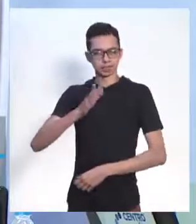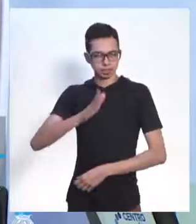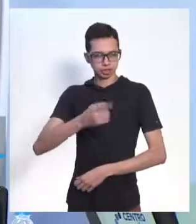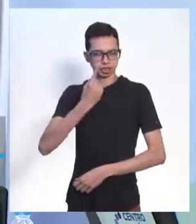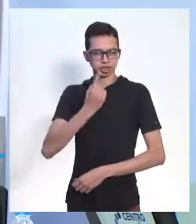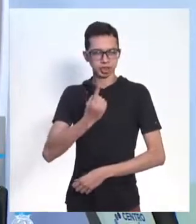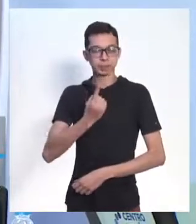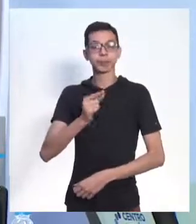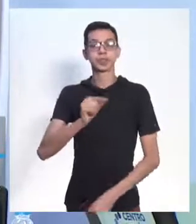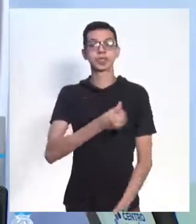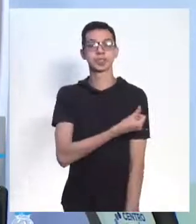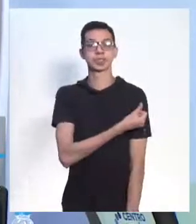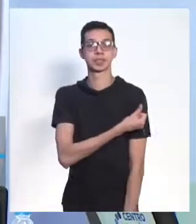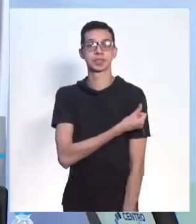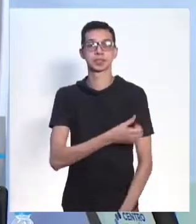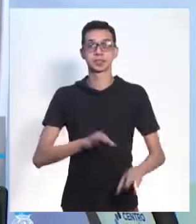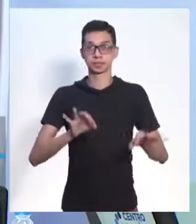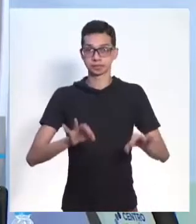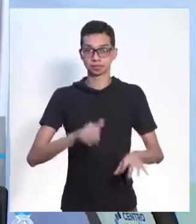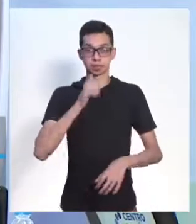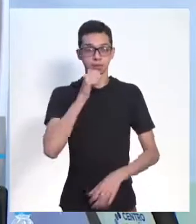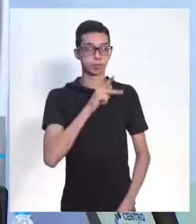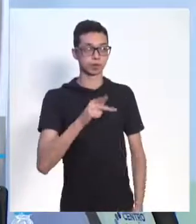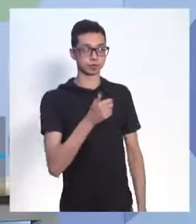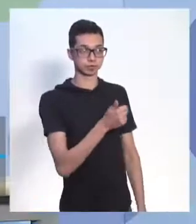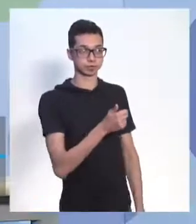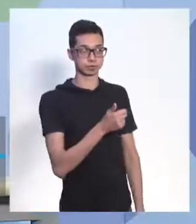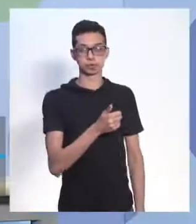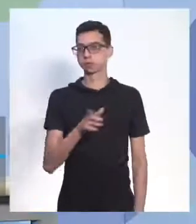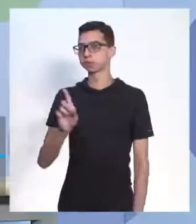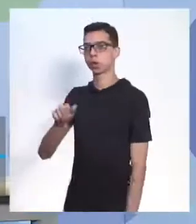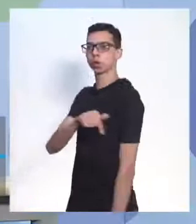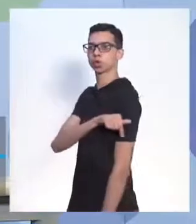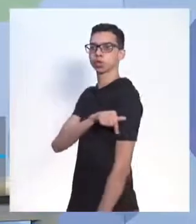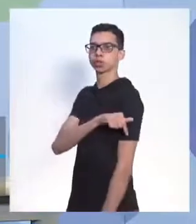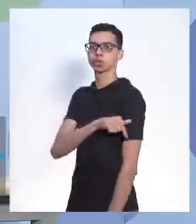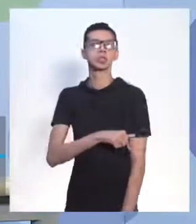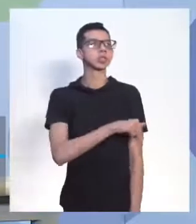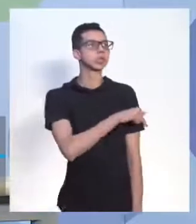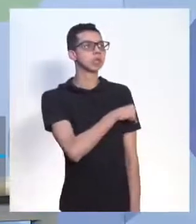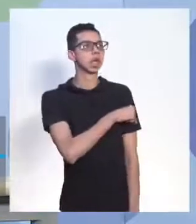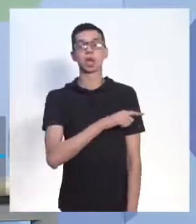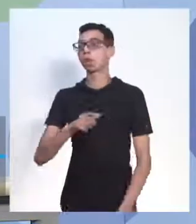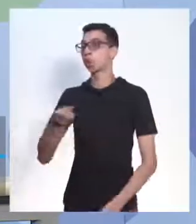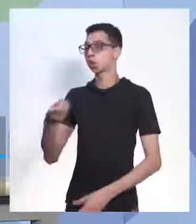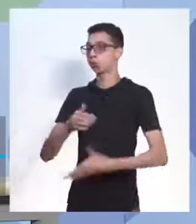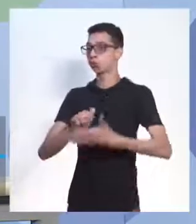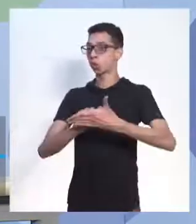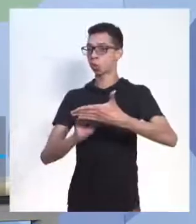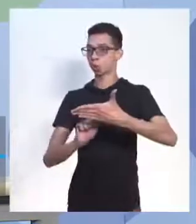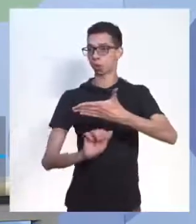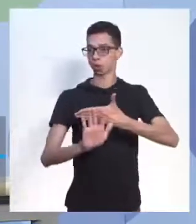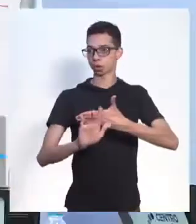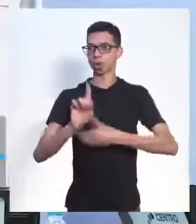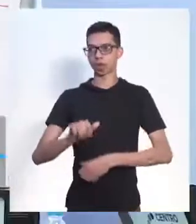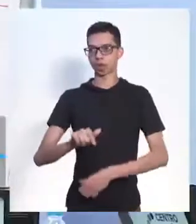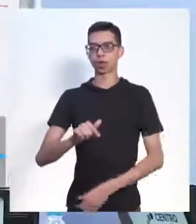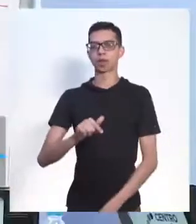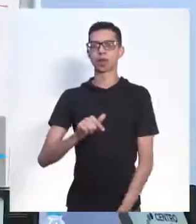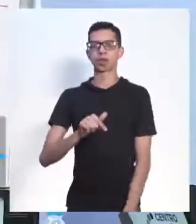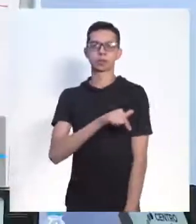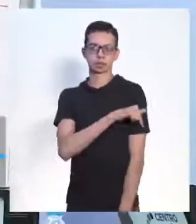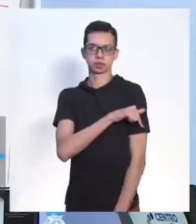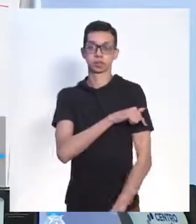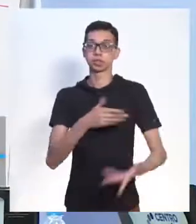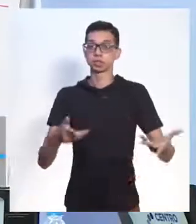no 6º ano, né, Antônia? Não, 7º. 7º ano. No novo currículo é no 7º ano. No 7º ano, então peguem as